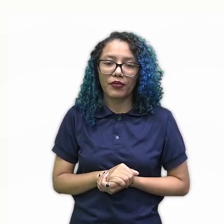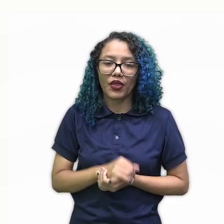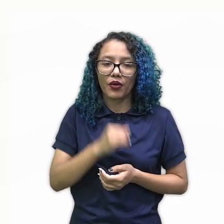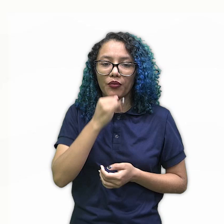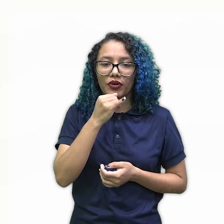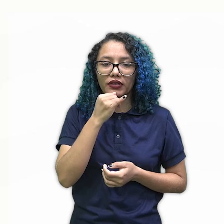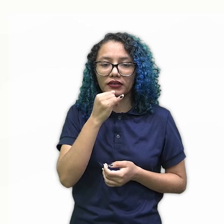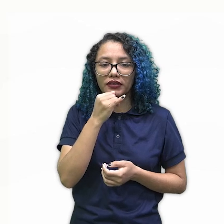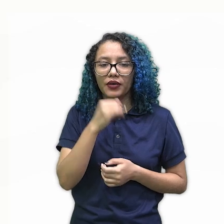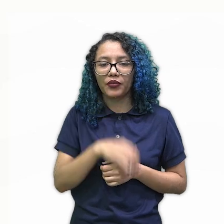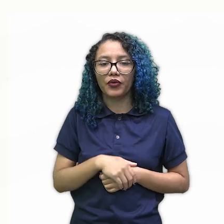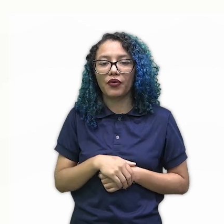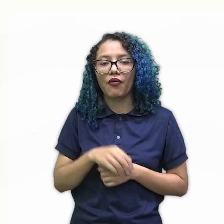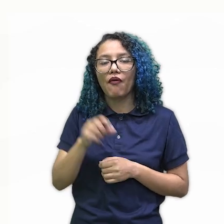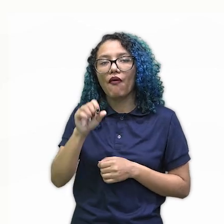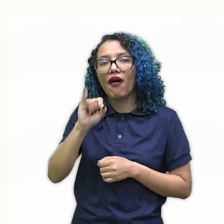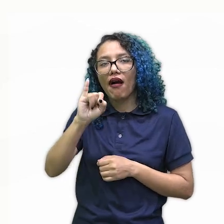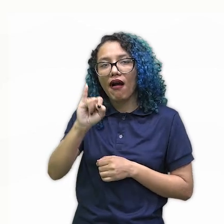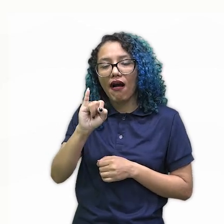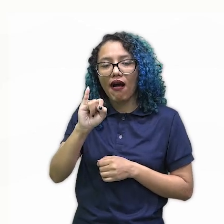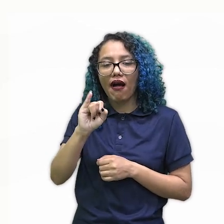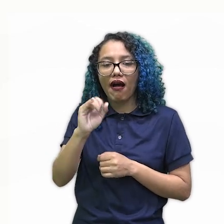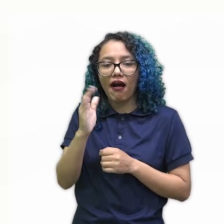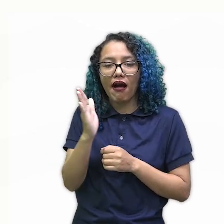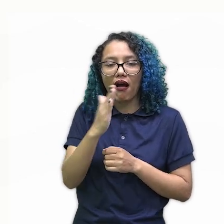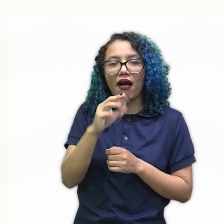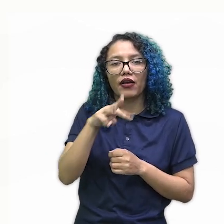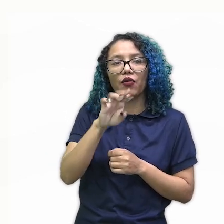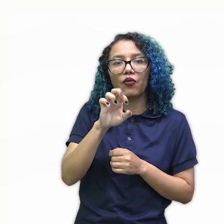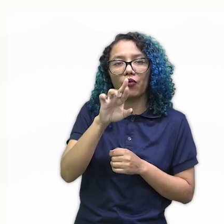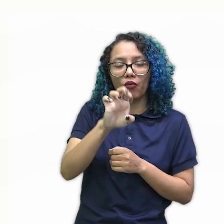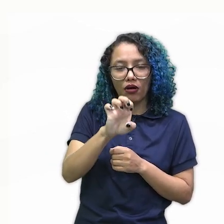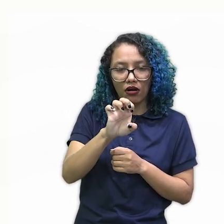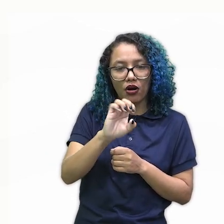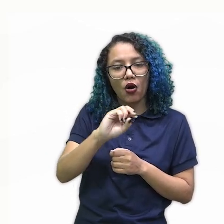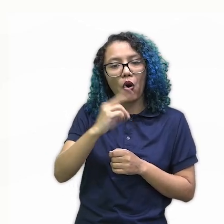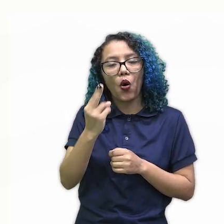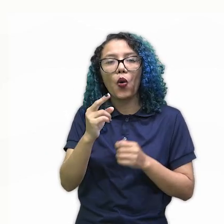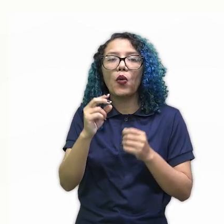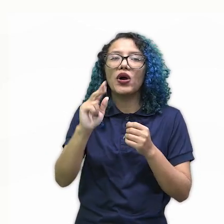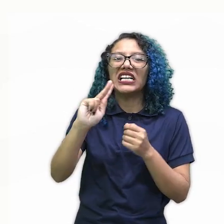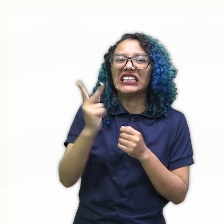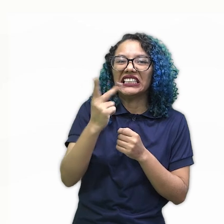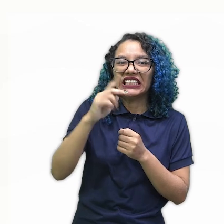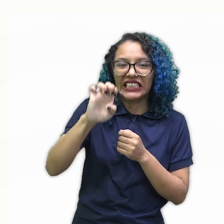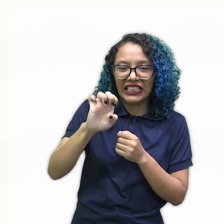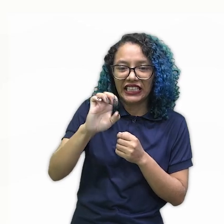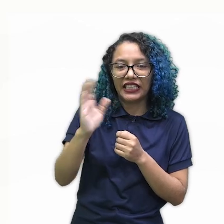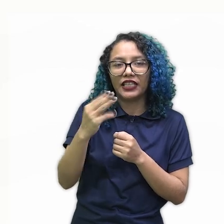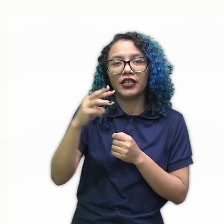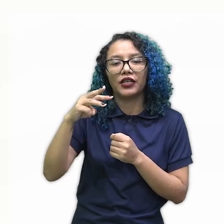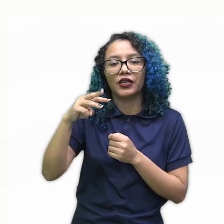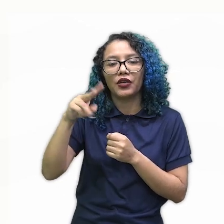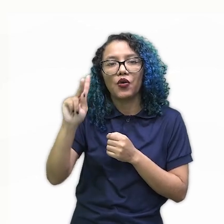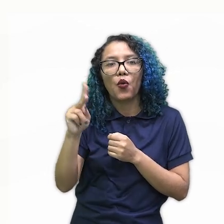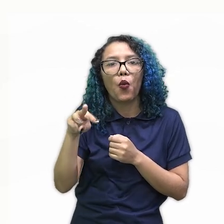I were, não posso falar he were, nem she were. Para eu falar eu estava, eu tenho que